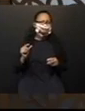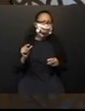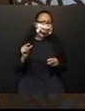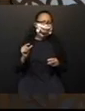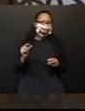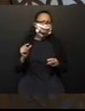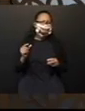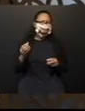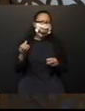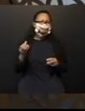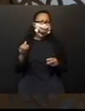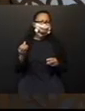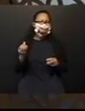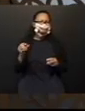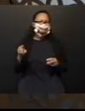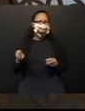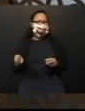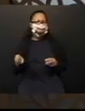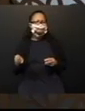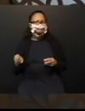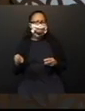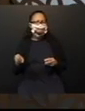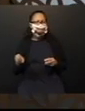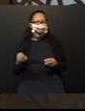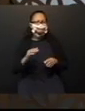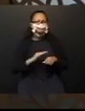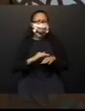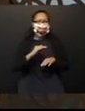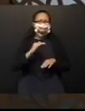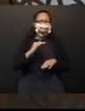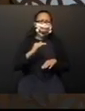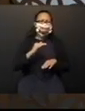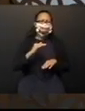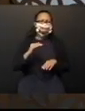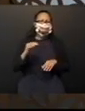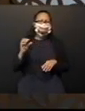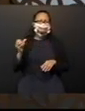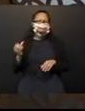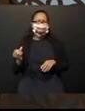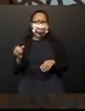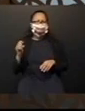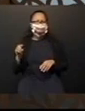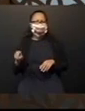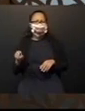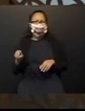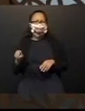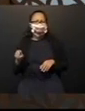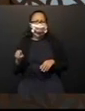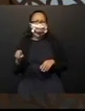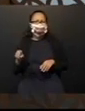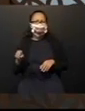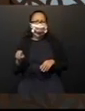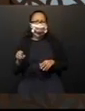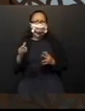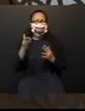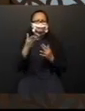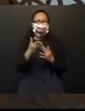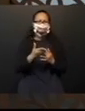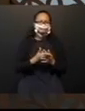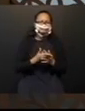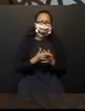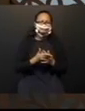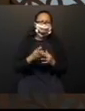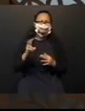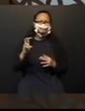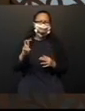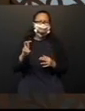6.000? É maior que 6.000? Está entre